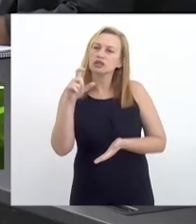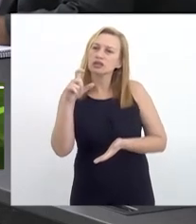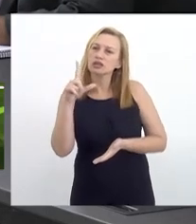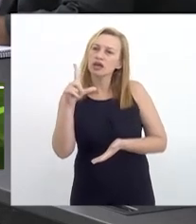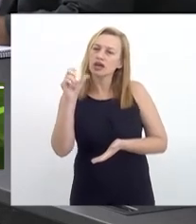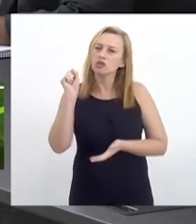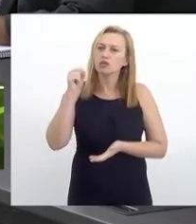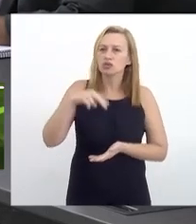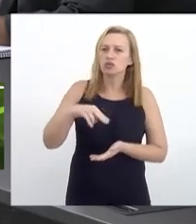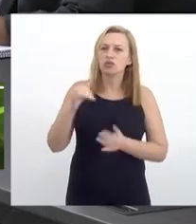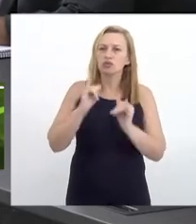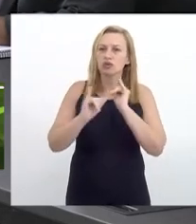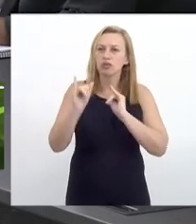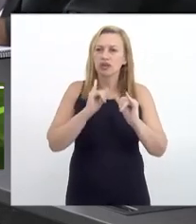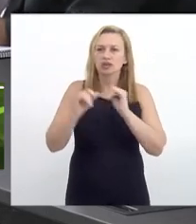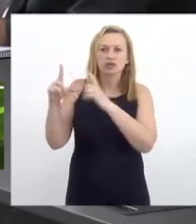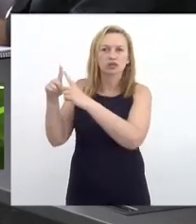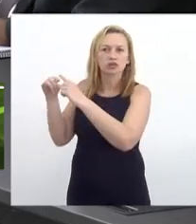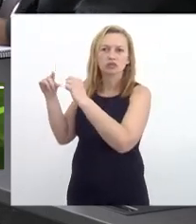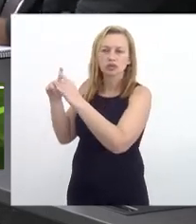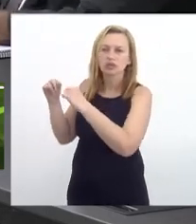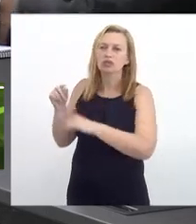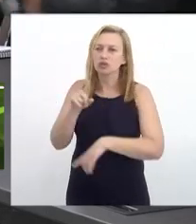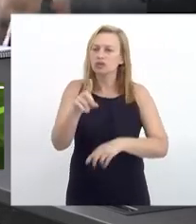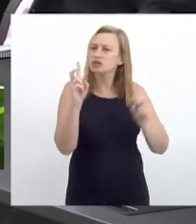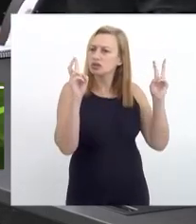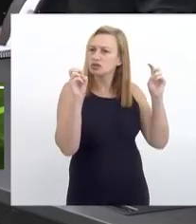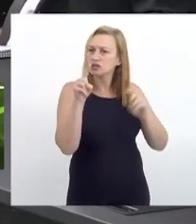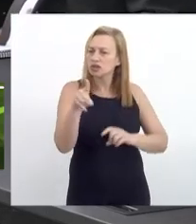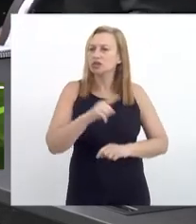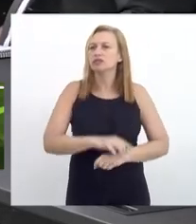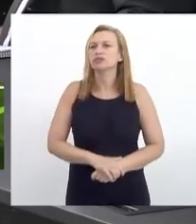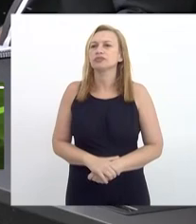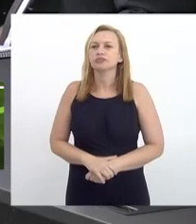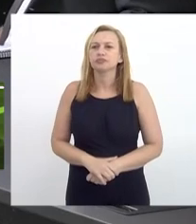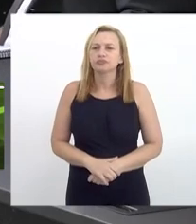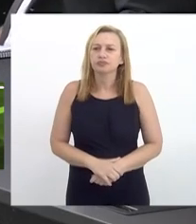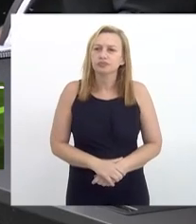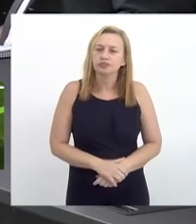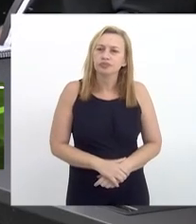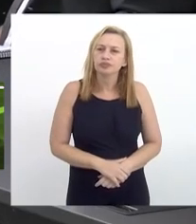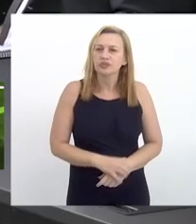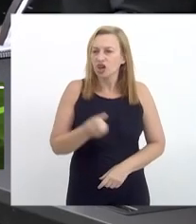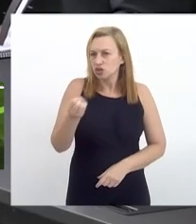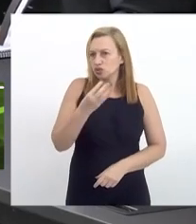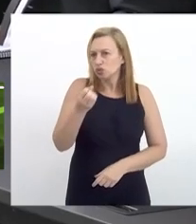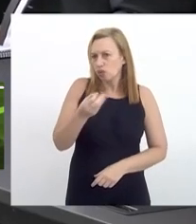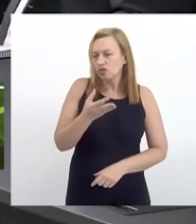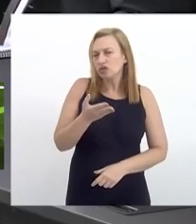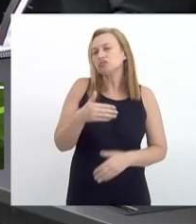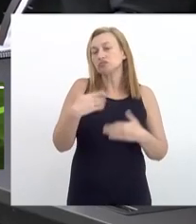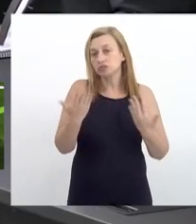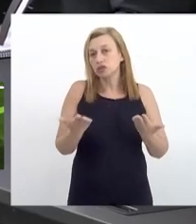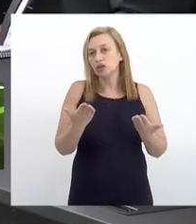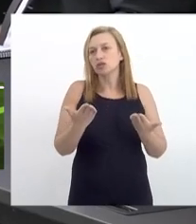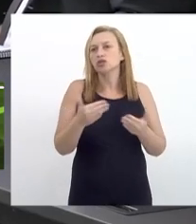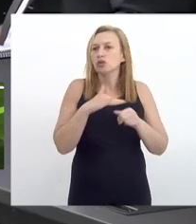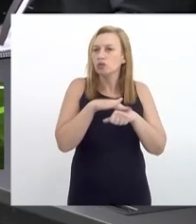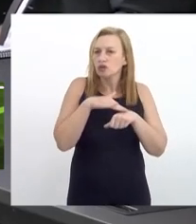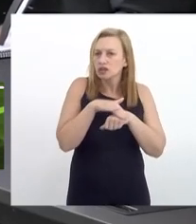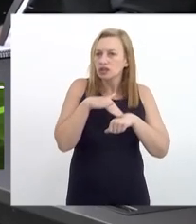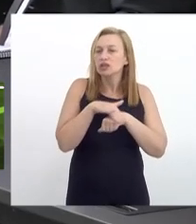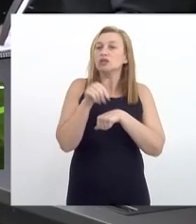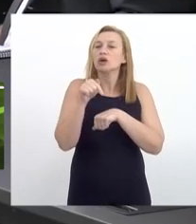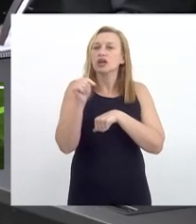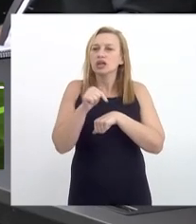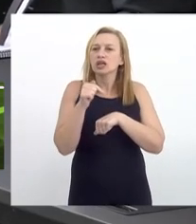a informação de Brasília com essa condicionante essa condicionante ela é recente então nós estamos conversando aqui